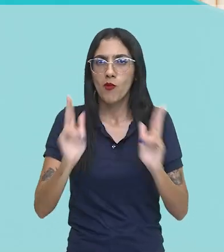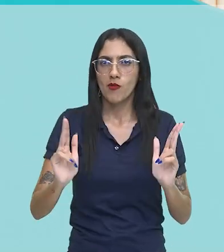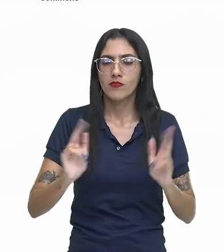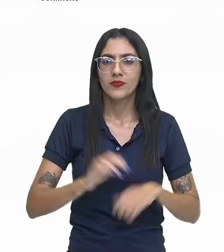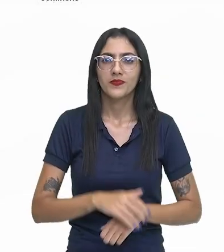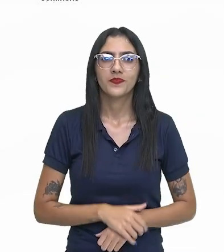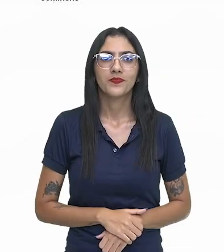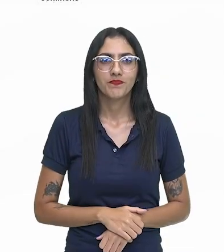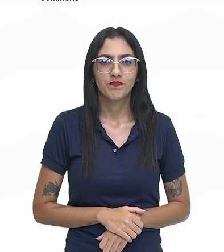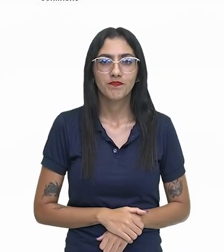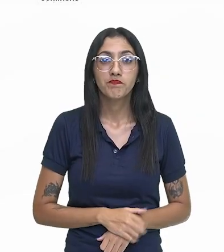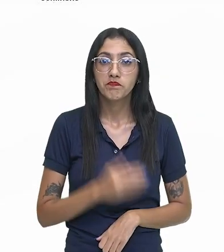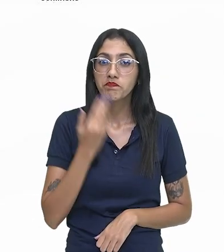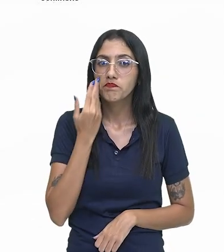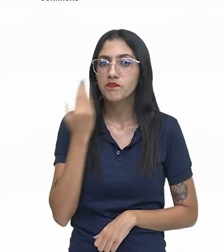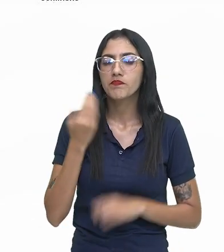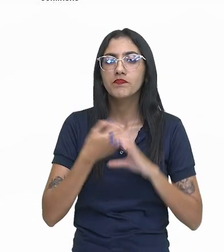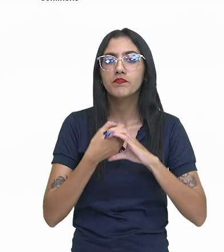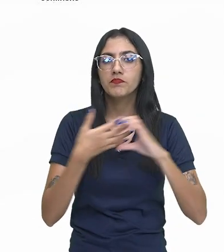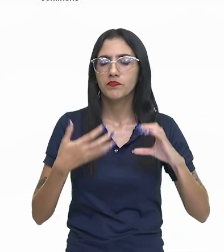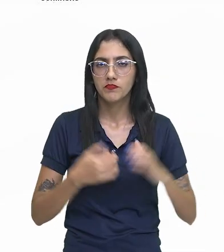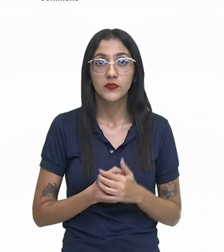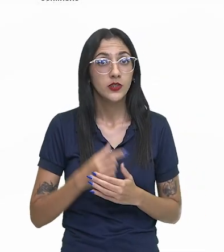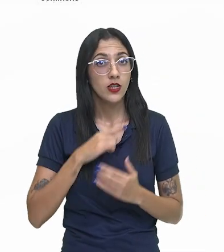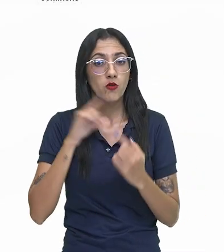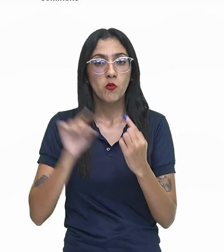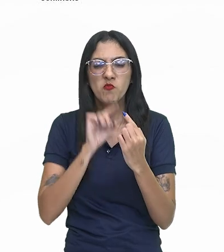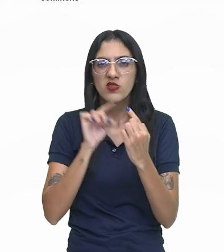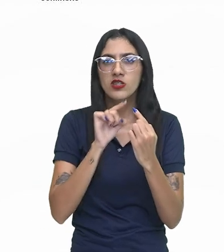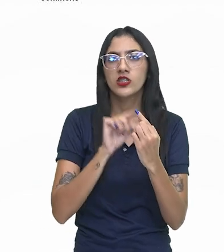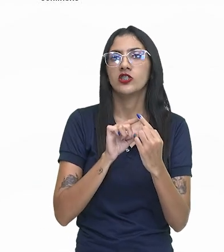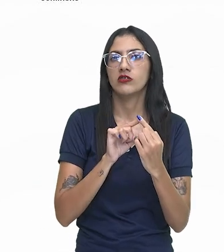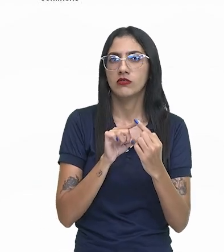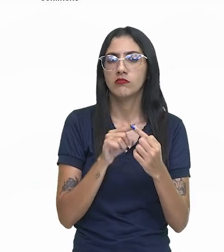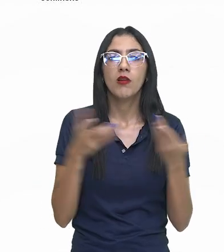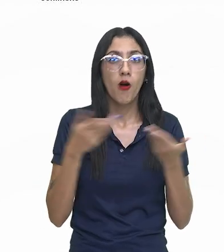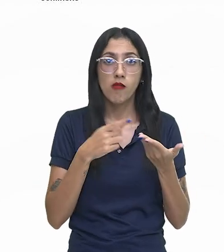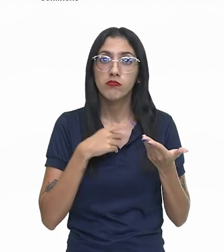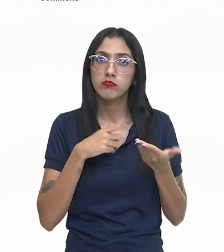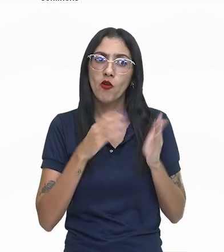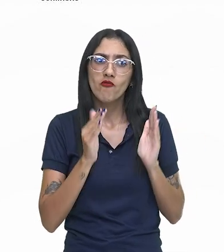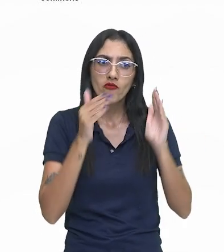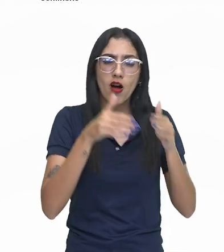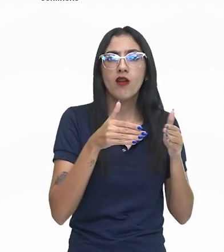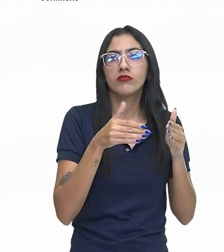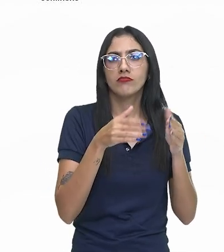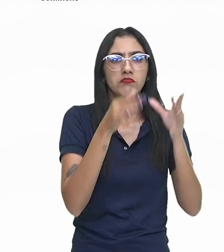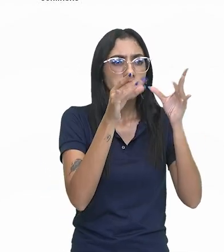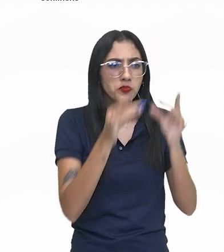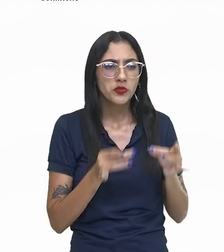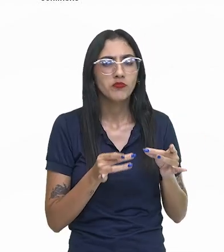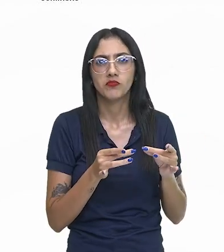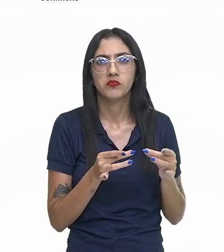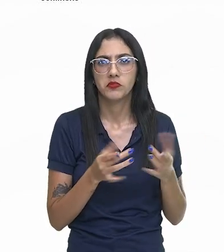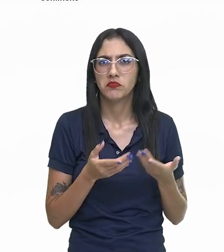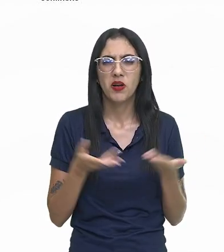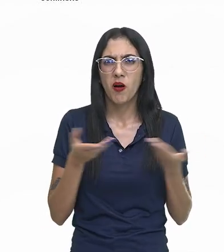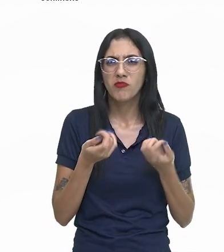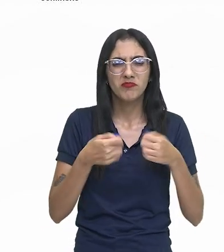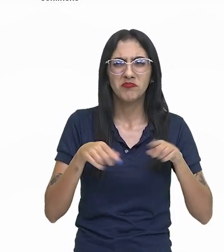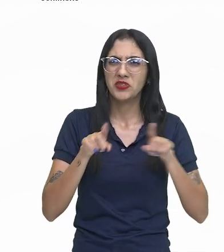da arte realista. Objetividade. Agora eles são mais objetivos. Eles não têm por que ficar com